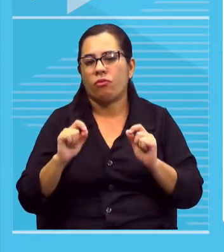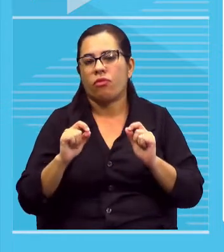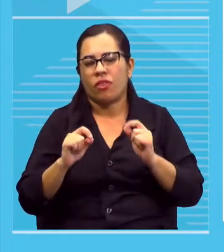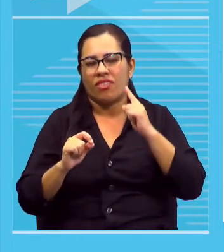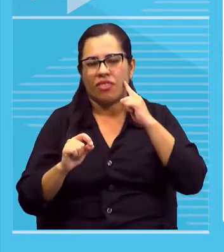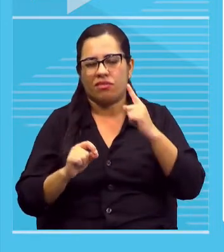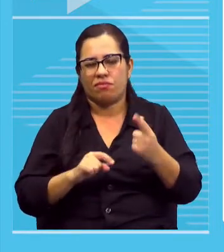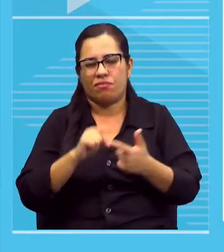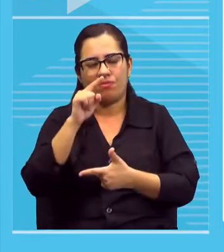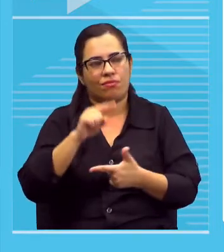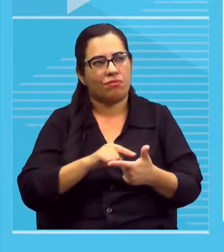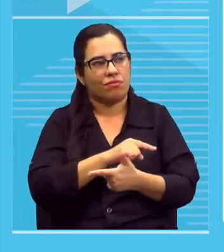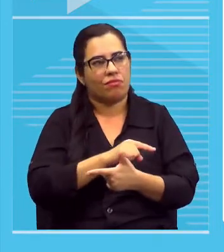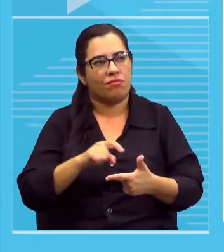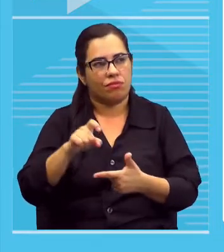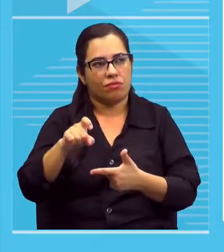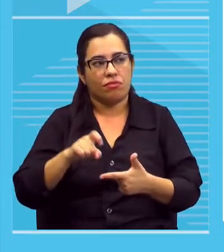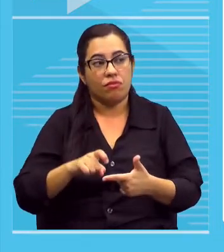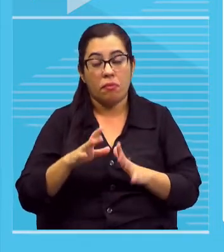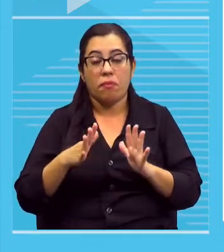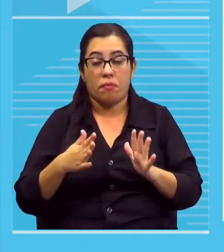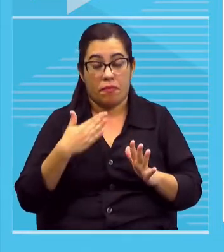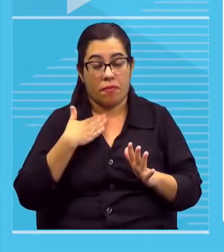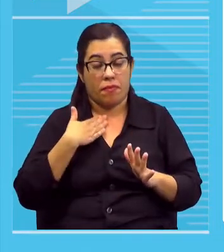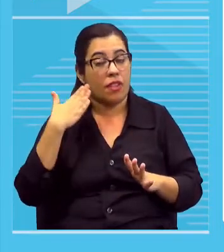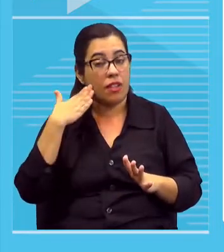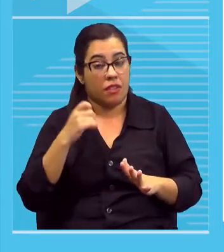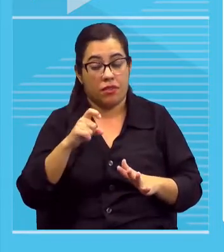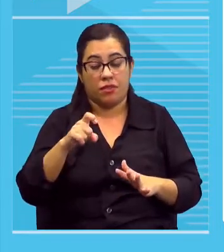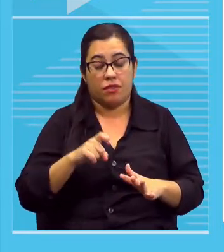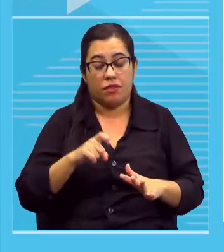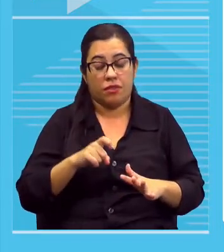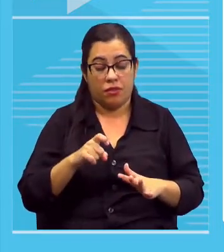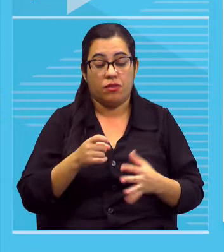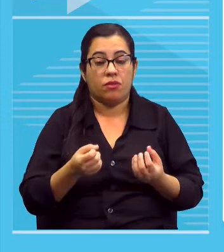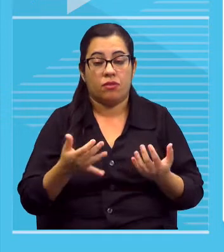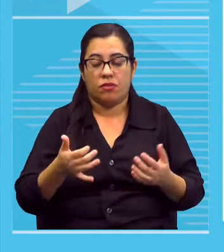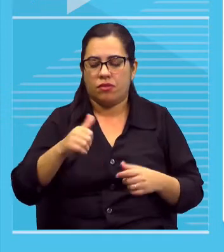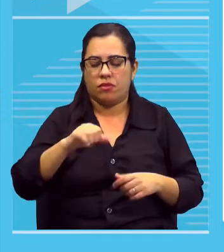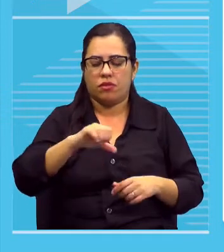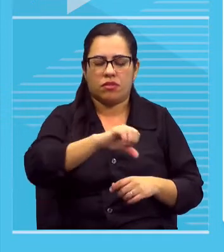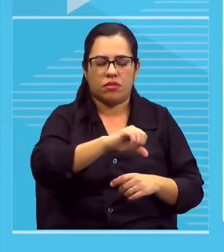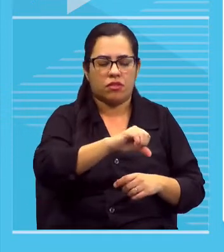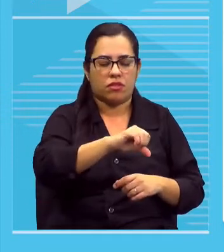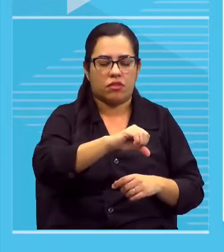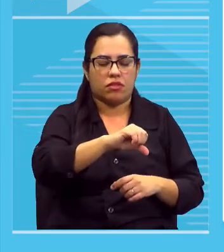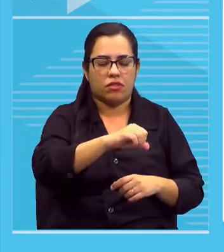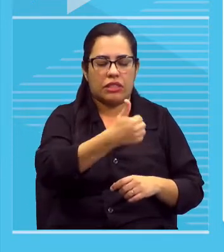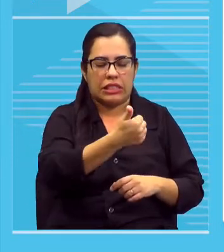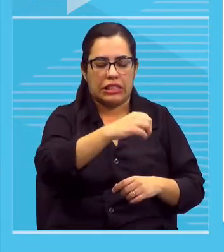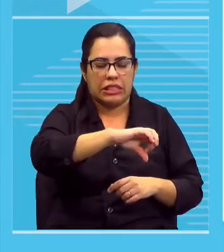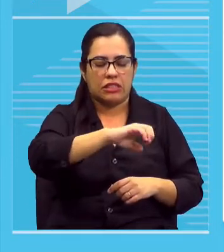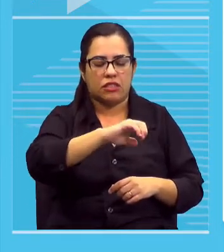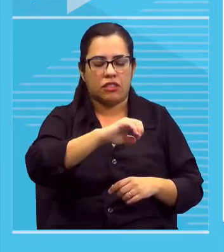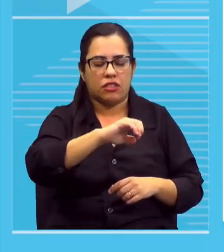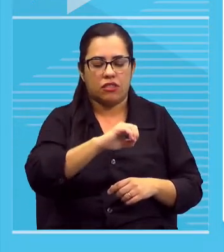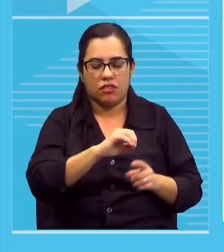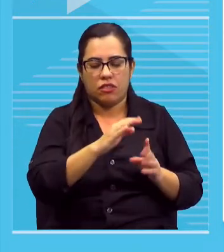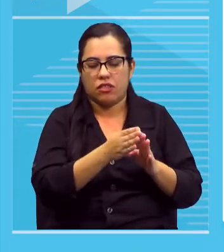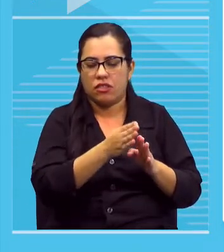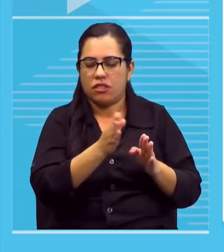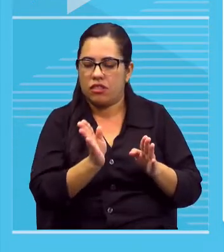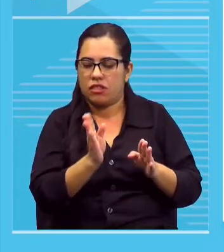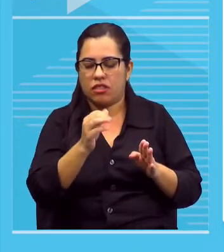2 sobre 2 o meu x está entre 190 e 180 não está